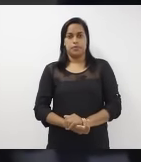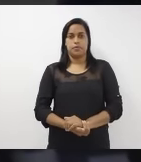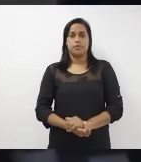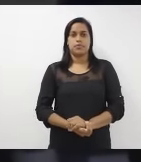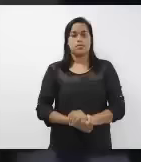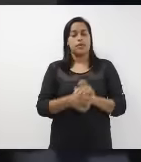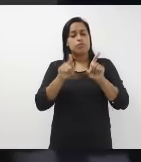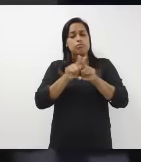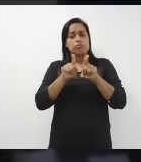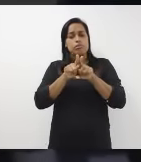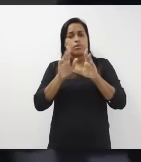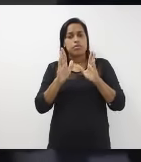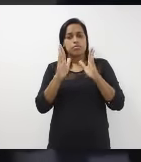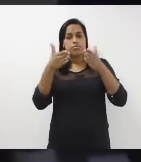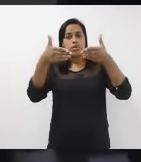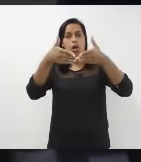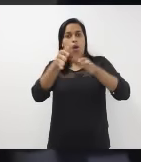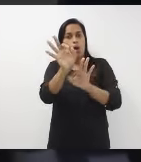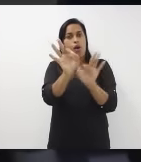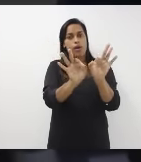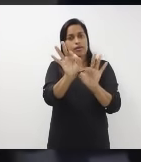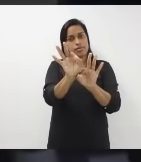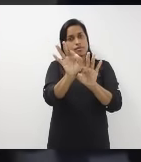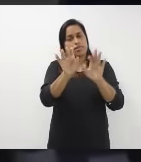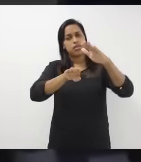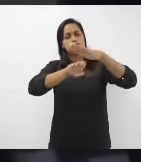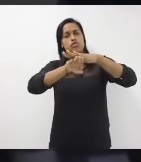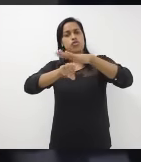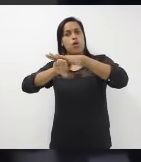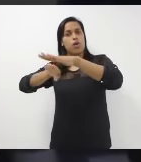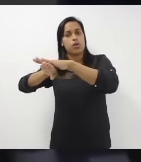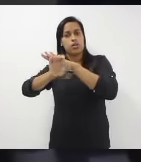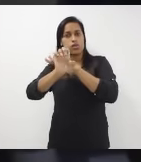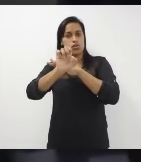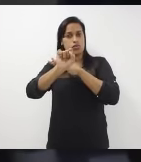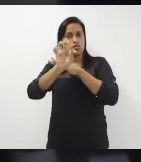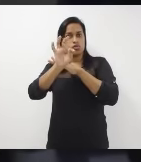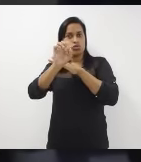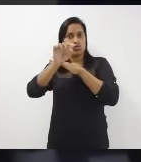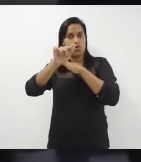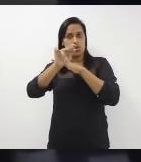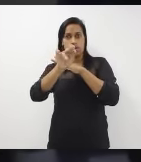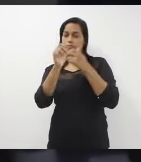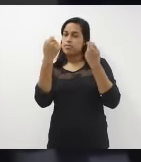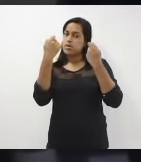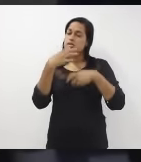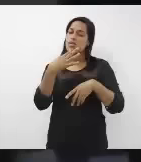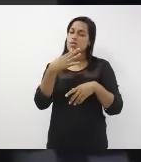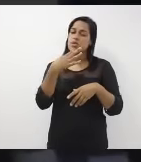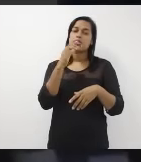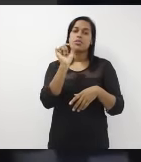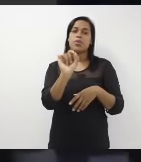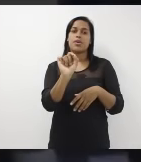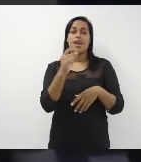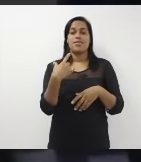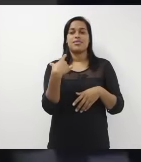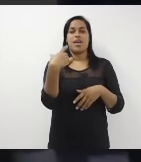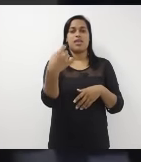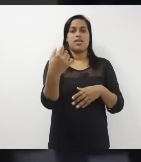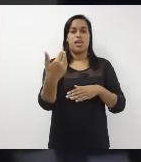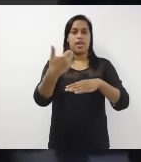Para poder dimensionar esse estoque, a gente precisa, como eu disse a vocês, ter uma noção do conhecimento da demanda. E como é que a gente vai